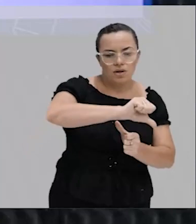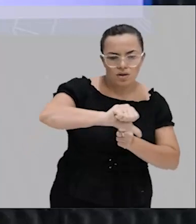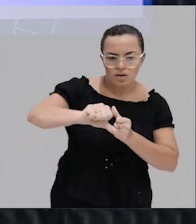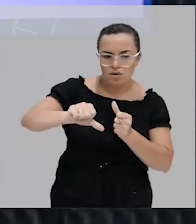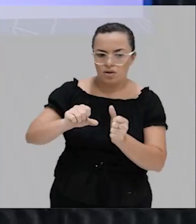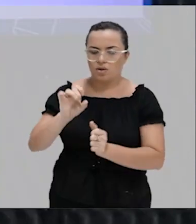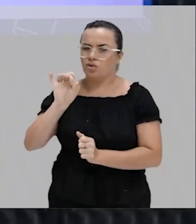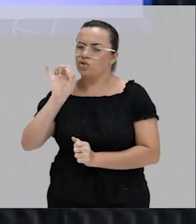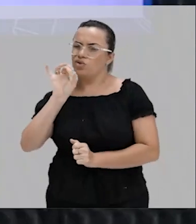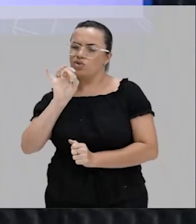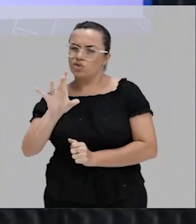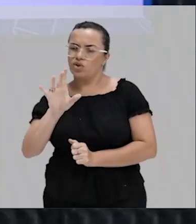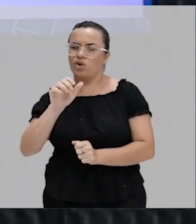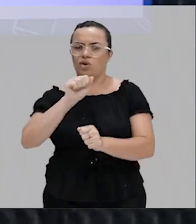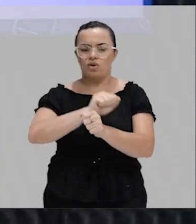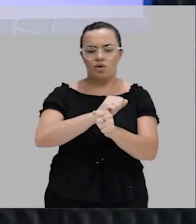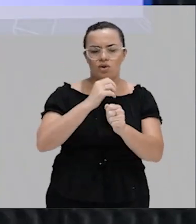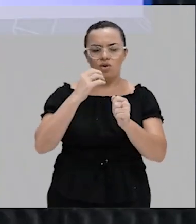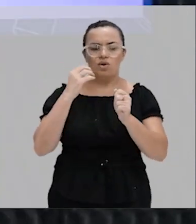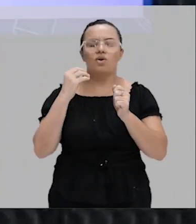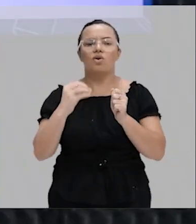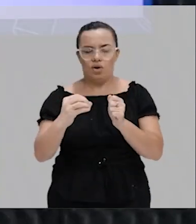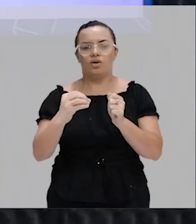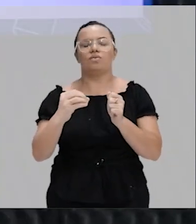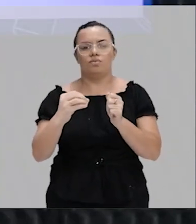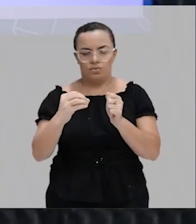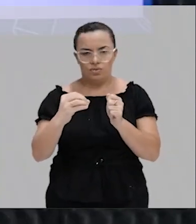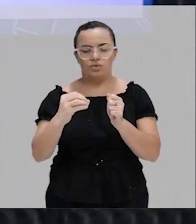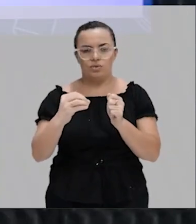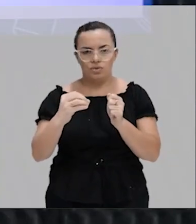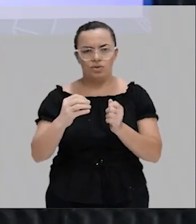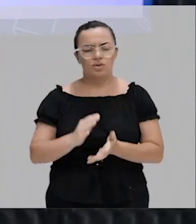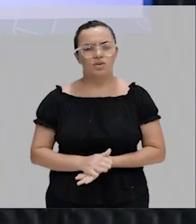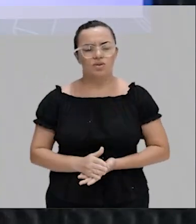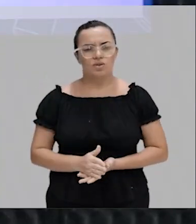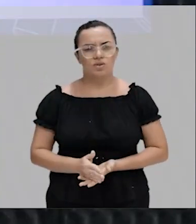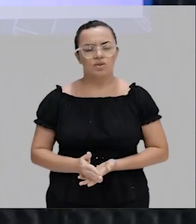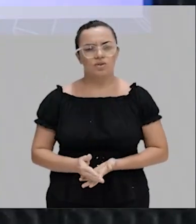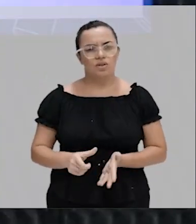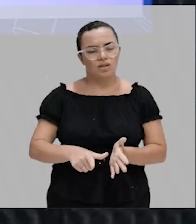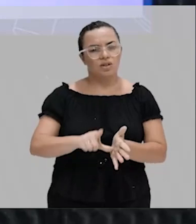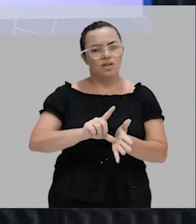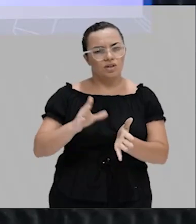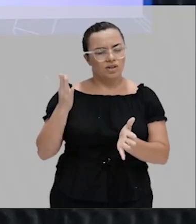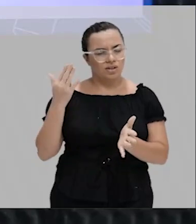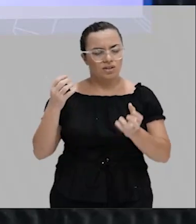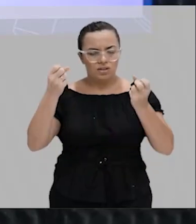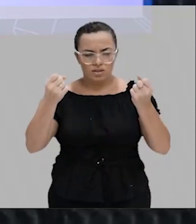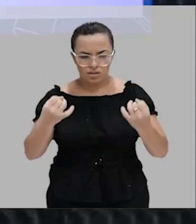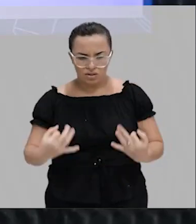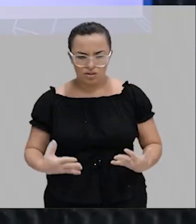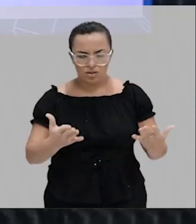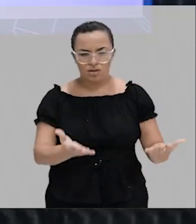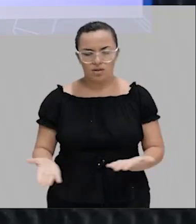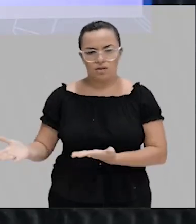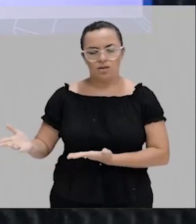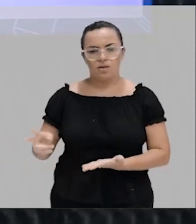o artigo que o antecede, né? Que seria o determinante que nós falamos agora há pouco. Exemplo,